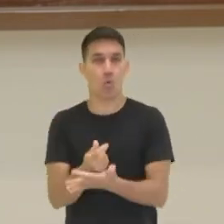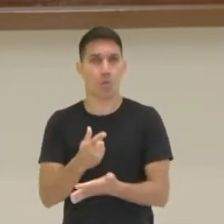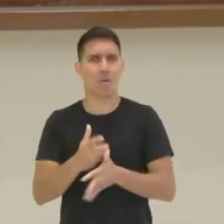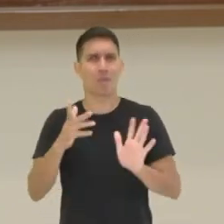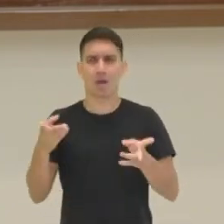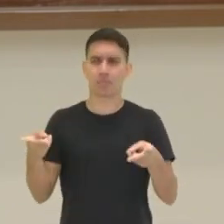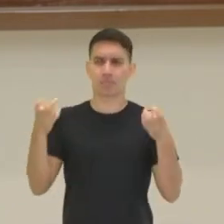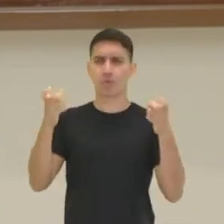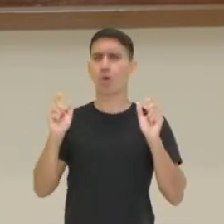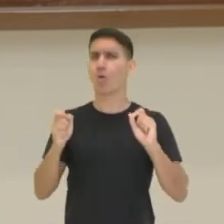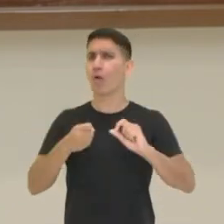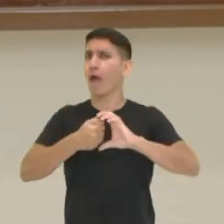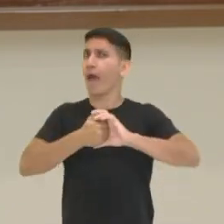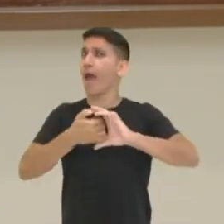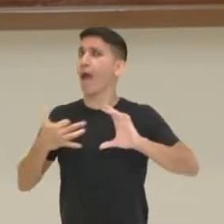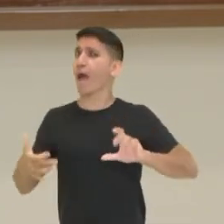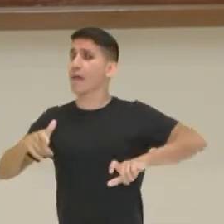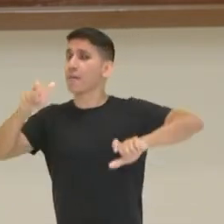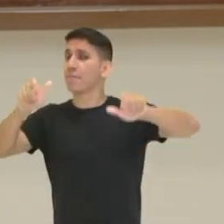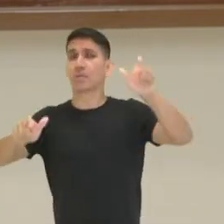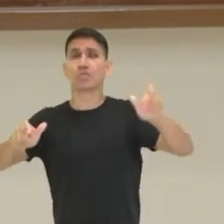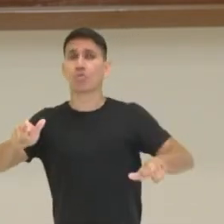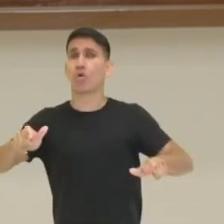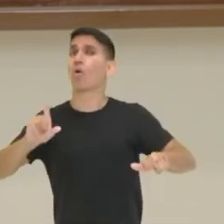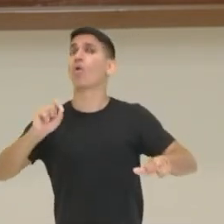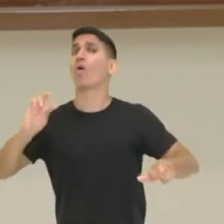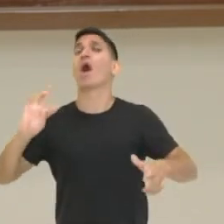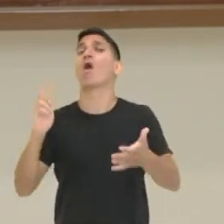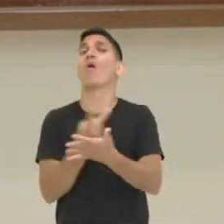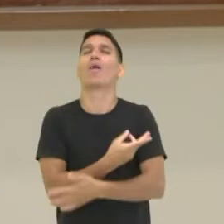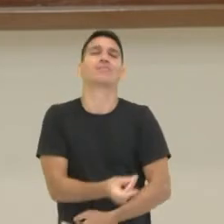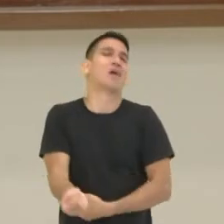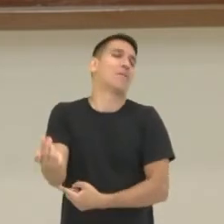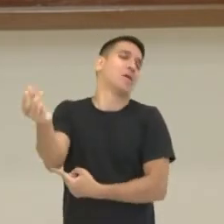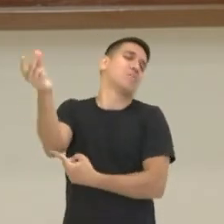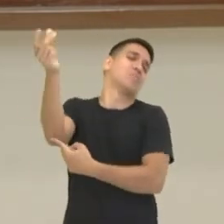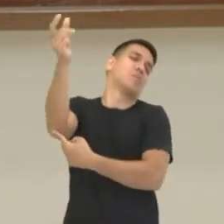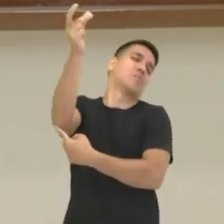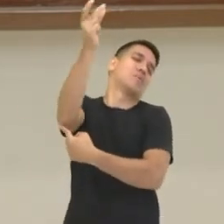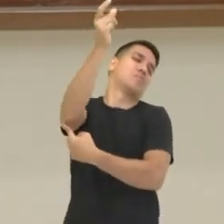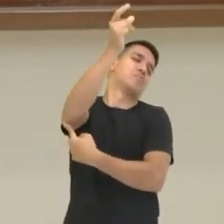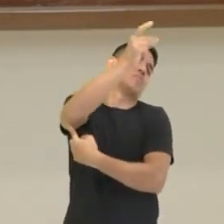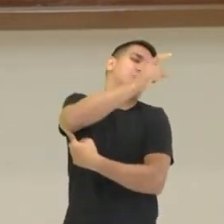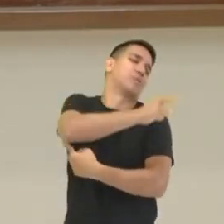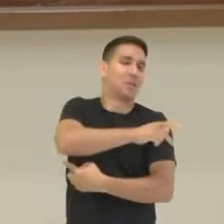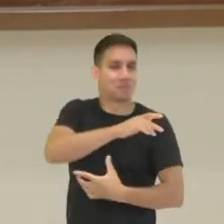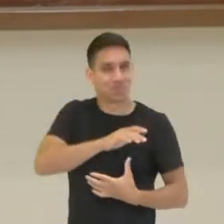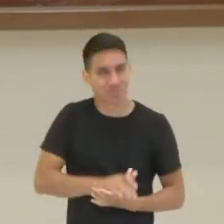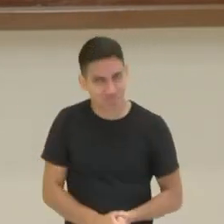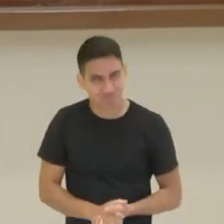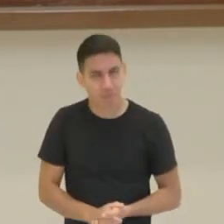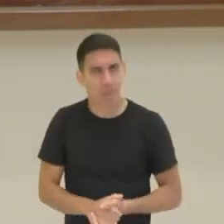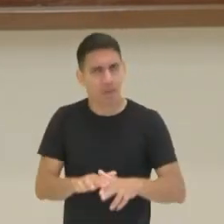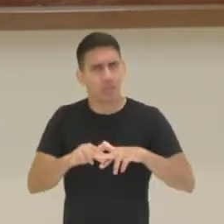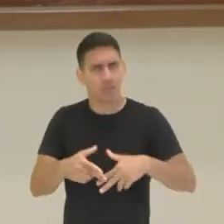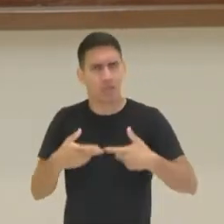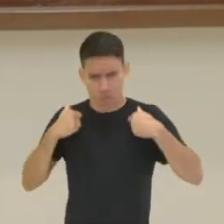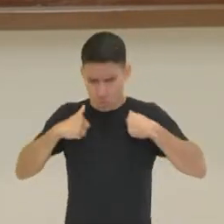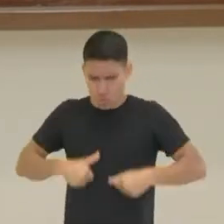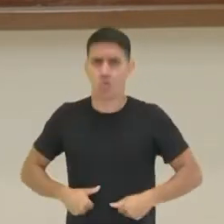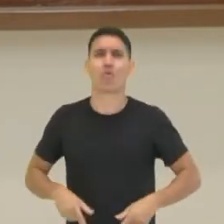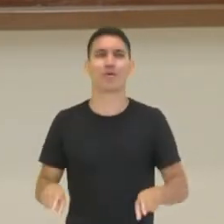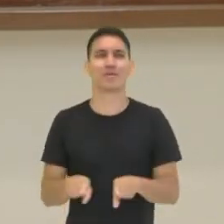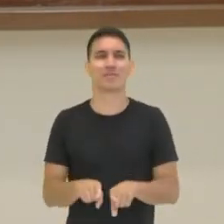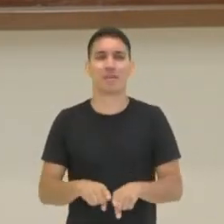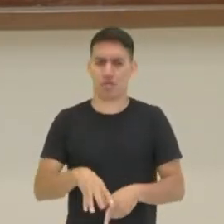trata de uma situação que aconteceu a long time ago, né? Muito tempo atrás. Né? A gente percebe pelas vestimentas, pela